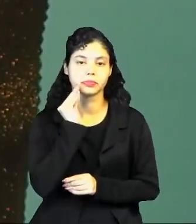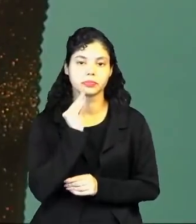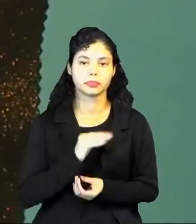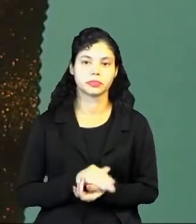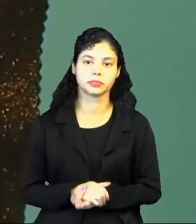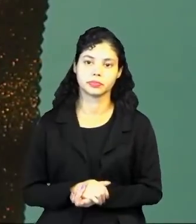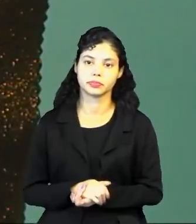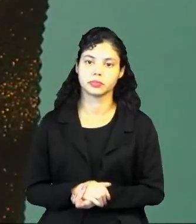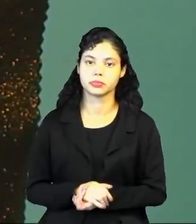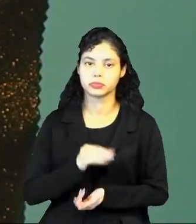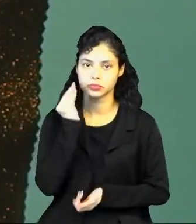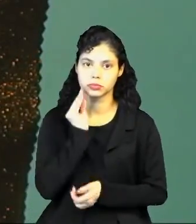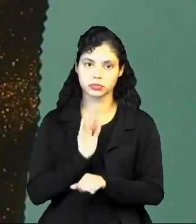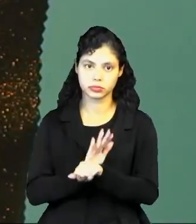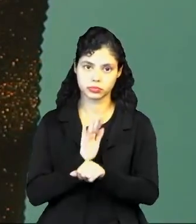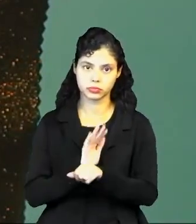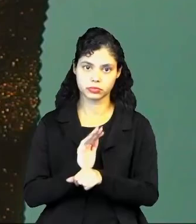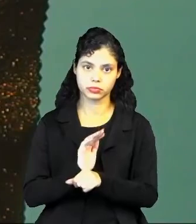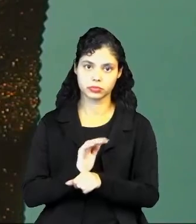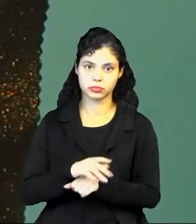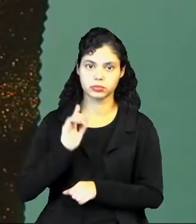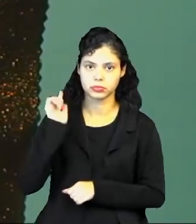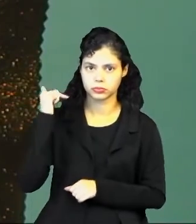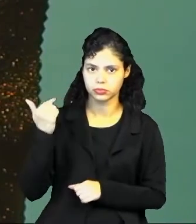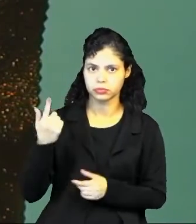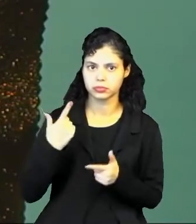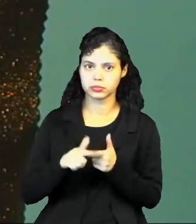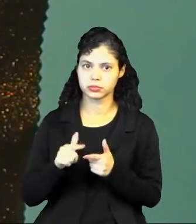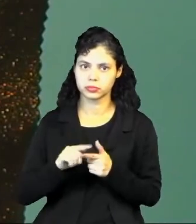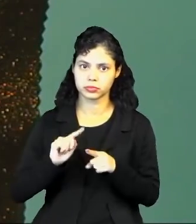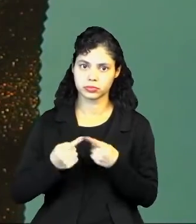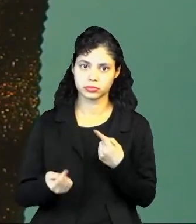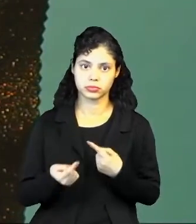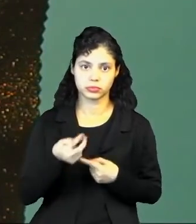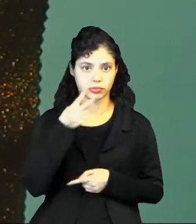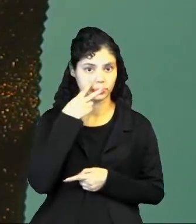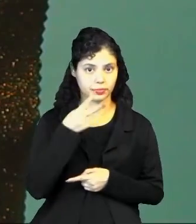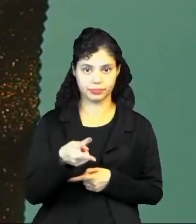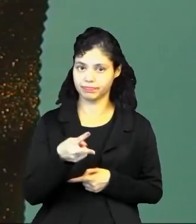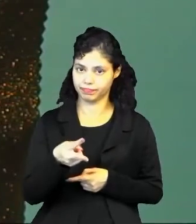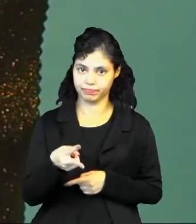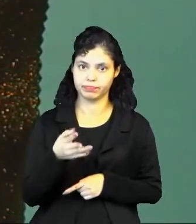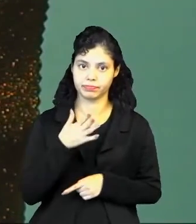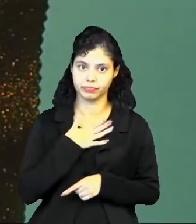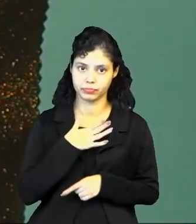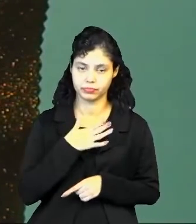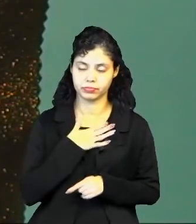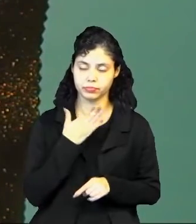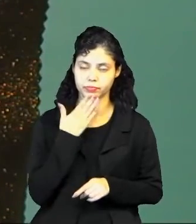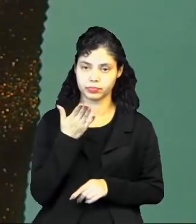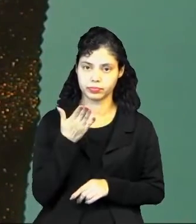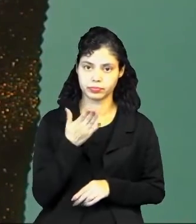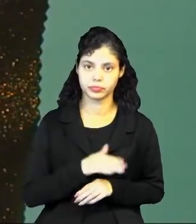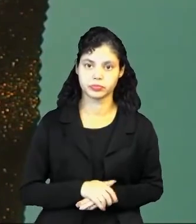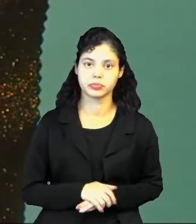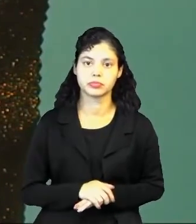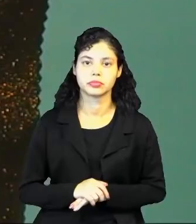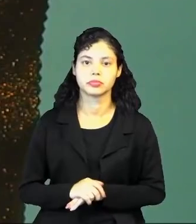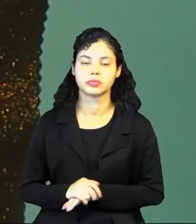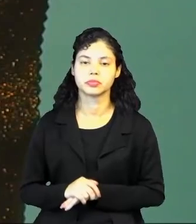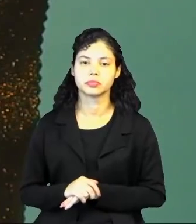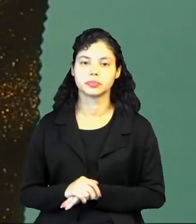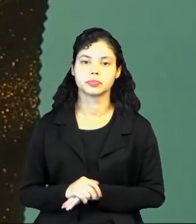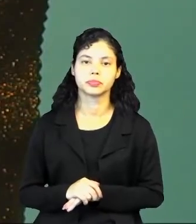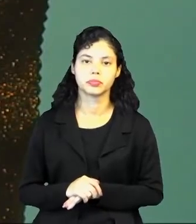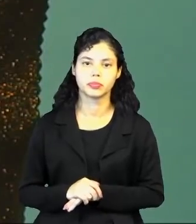essa partezinha aqui, ó. Tentei ajudar o príncipe naquela situação, mas ele nem ouviu os meus apelos.